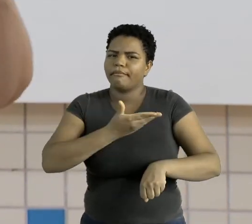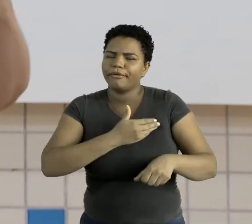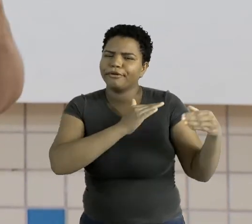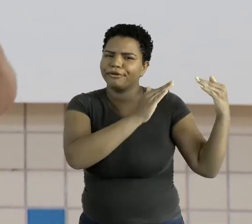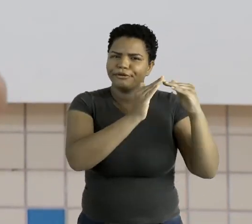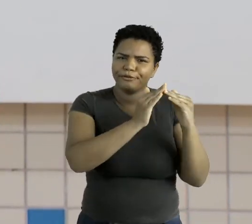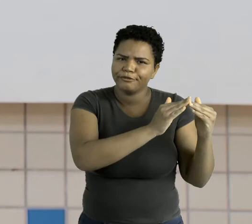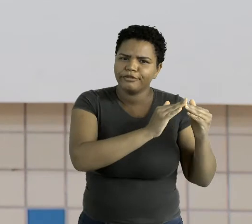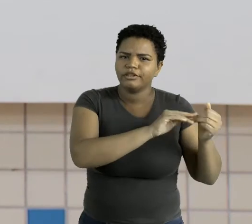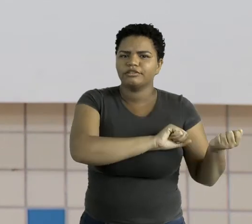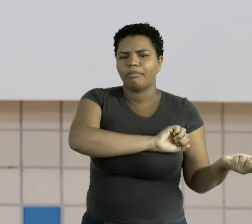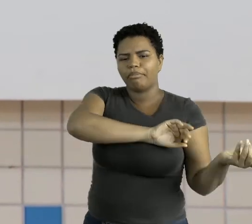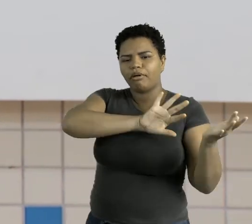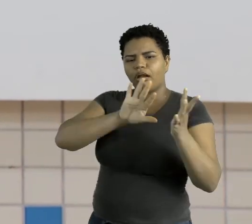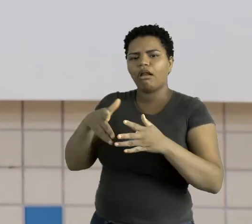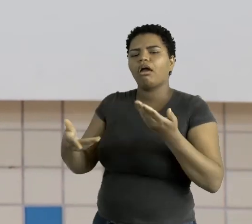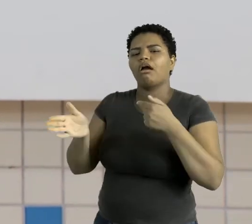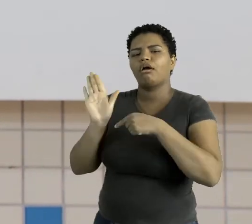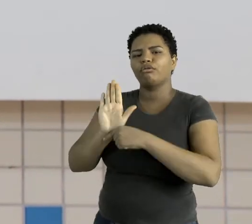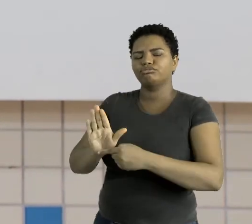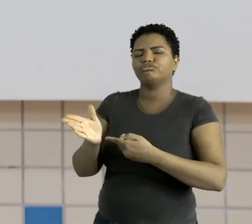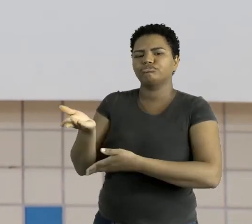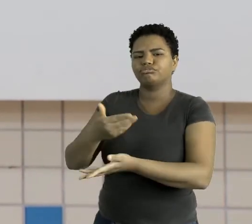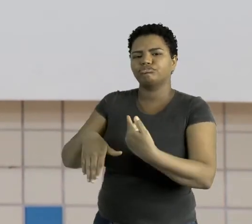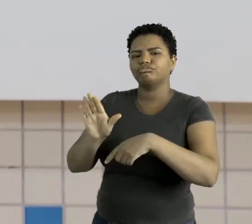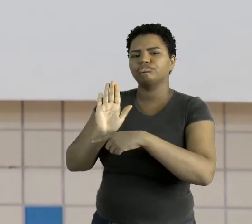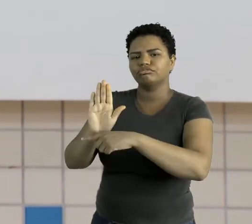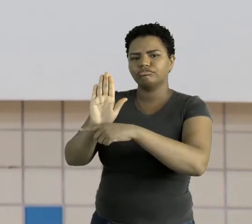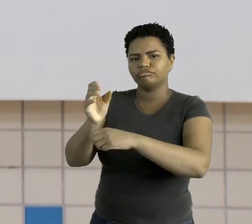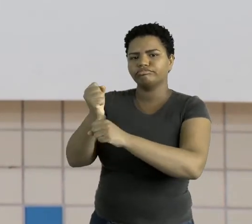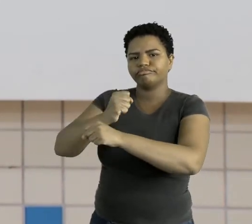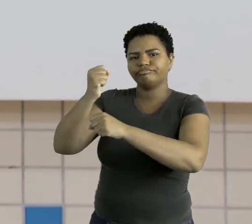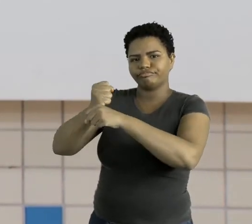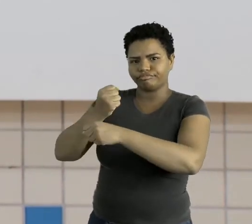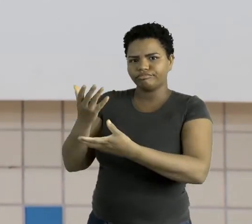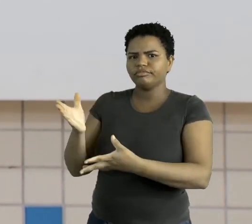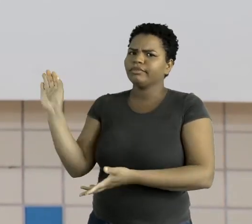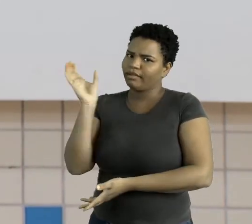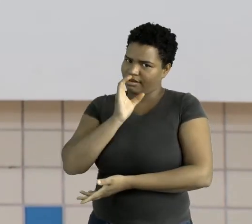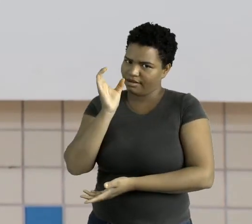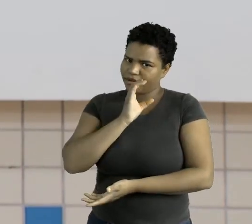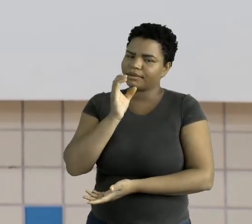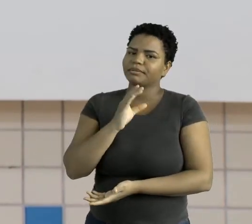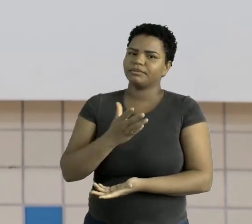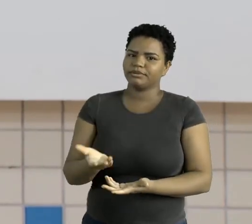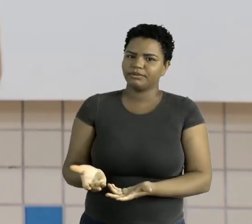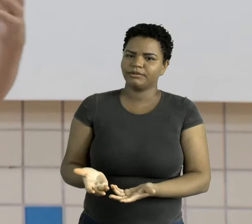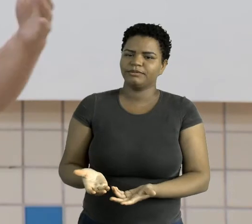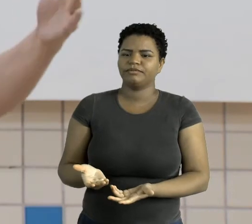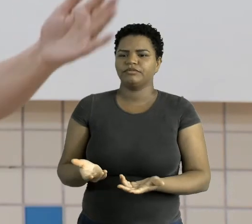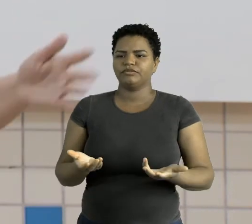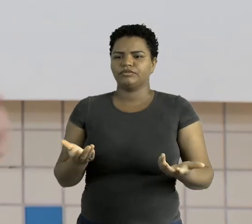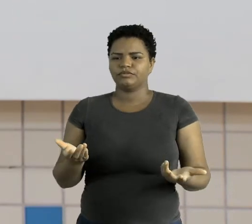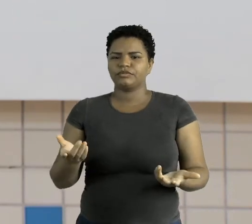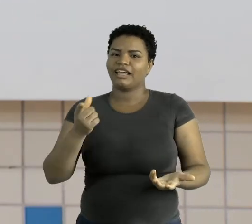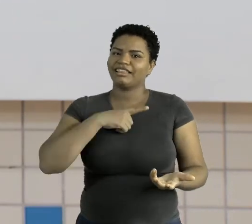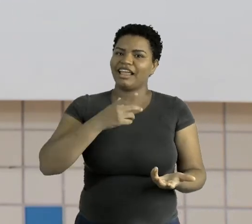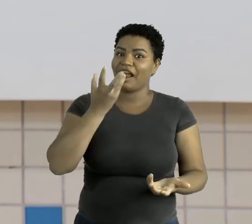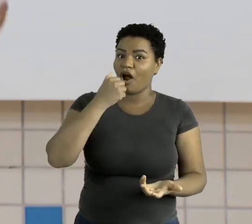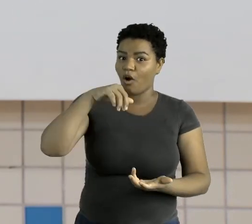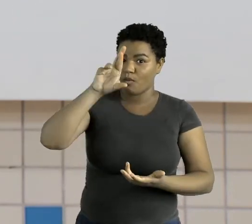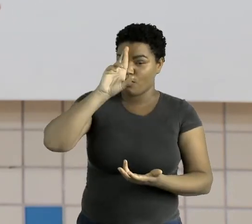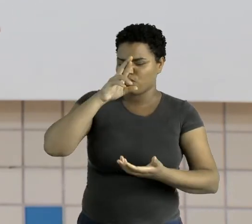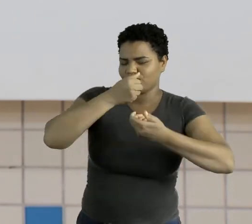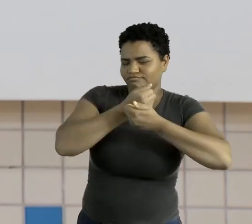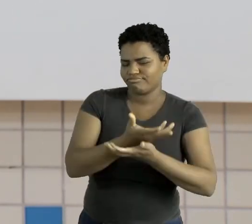aí vão para lá e fazem um mutirão, que é a construção mais rápido. Geralmente isso tem um almoço grande, é